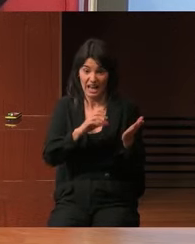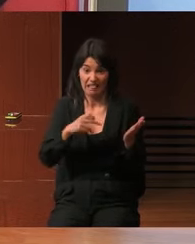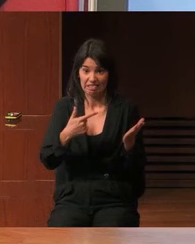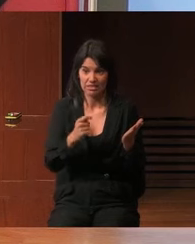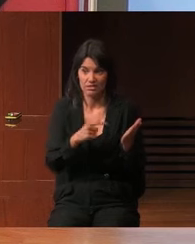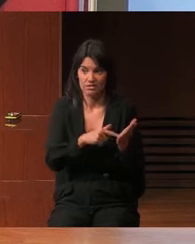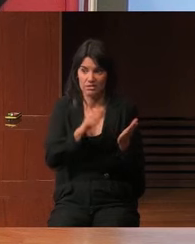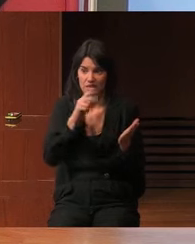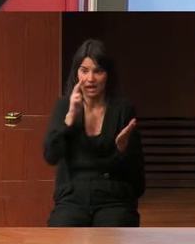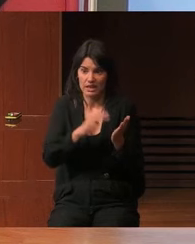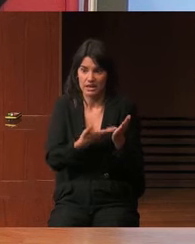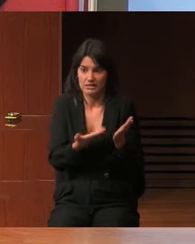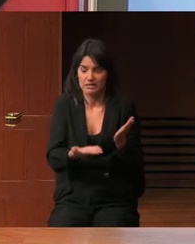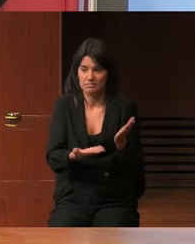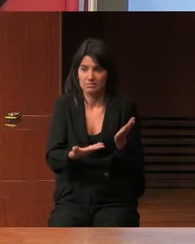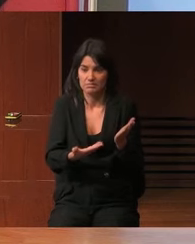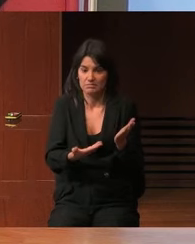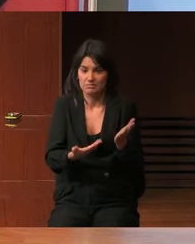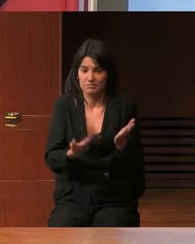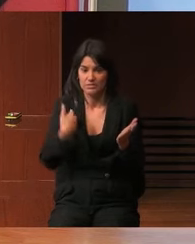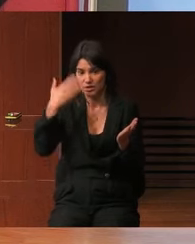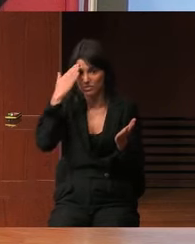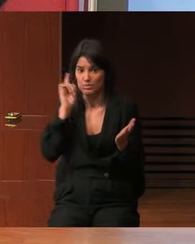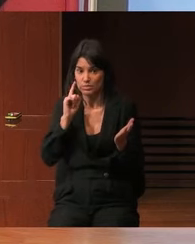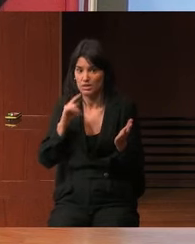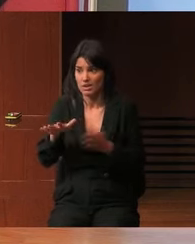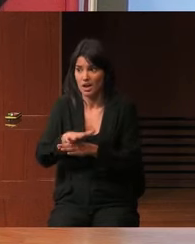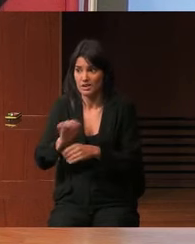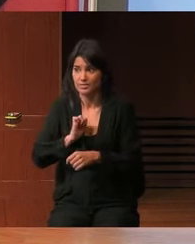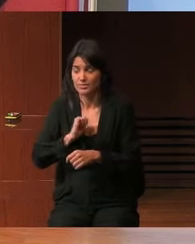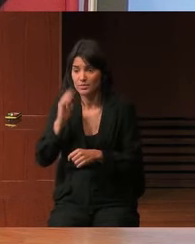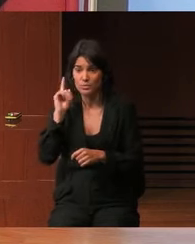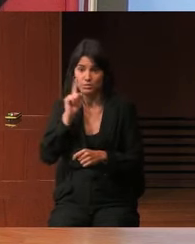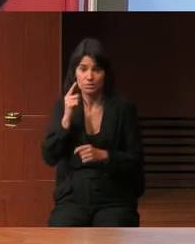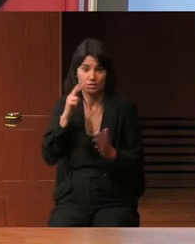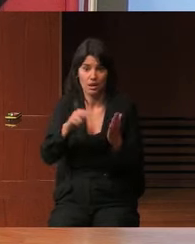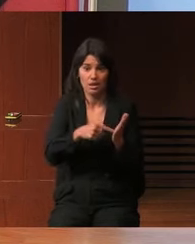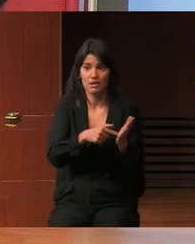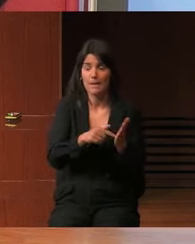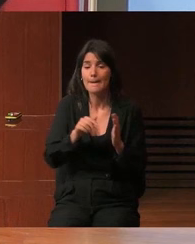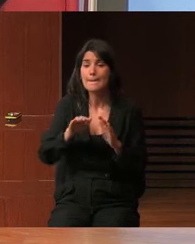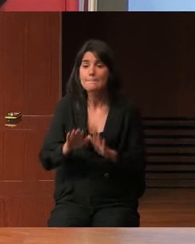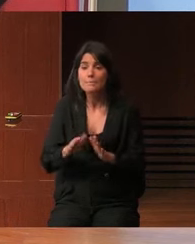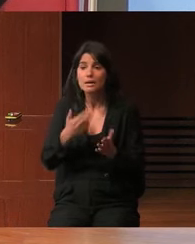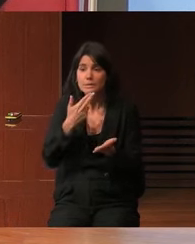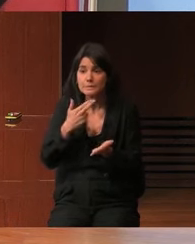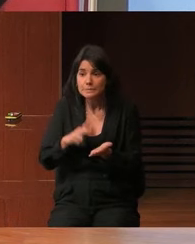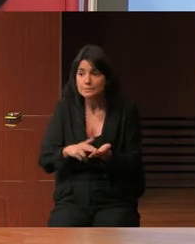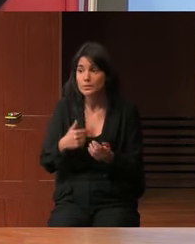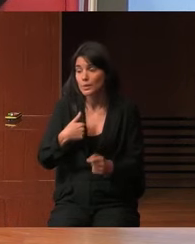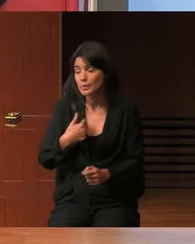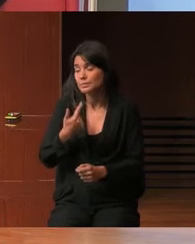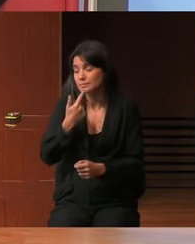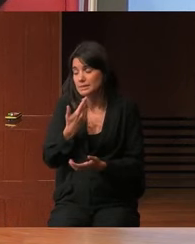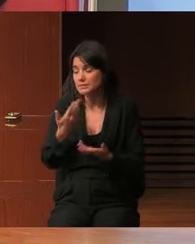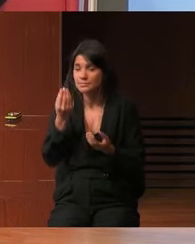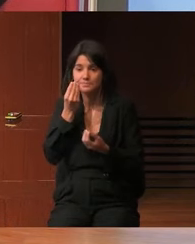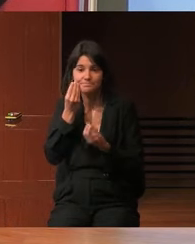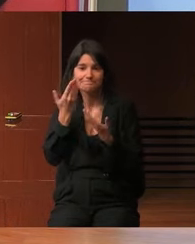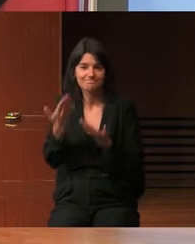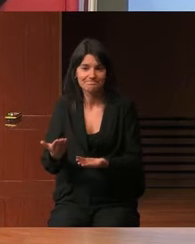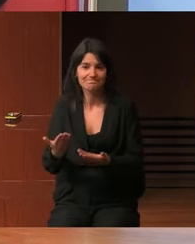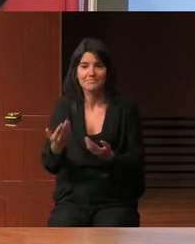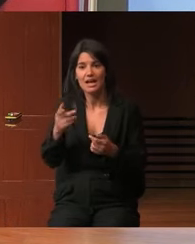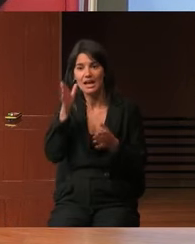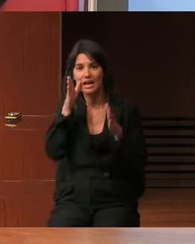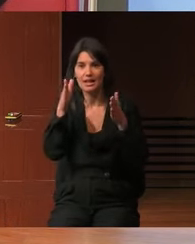assim, não é? E acho que é importante na minha área ler esse livro. Mas a verdade é que eu percebo que é esta a natureza da atenção